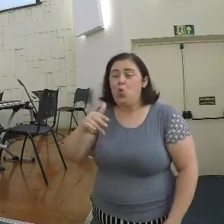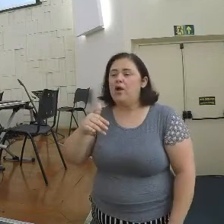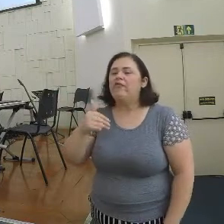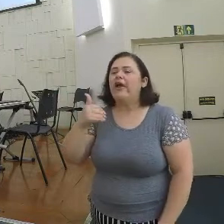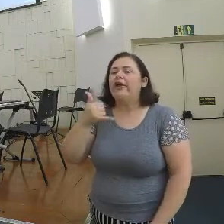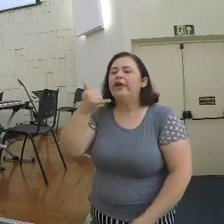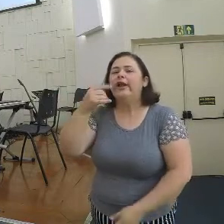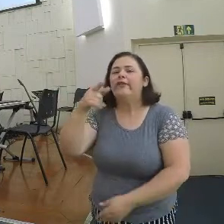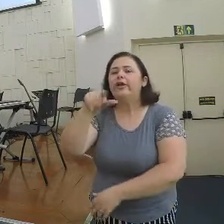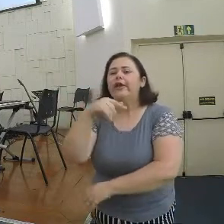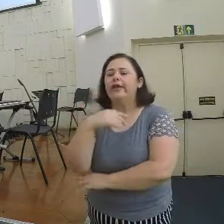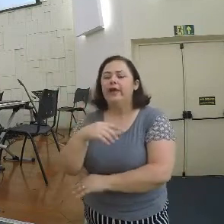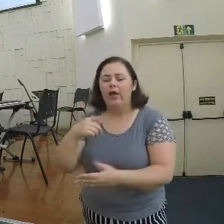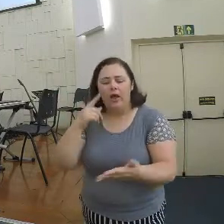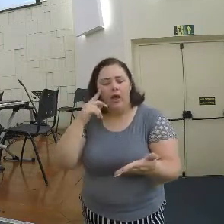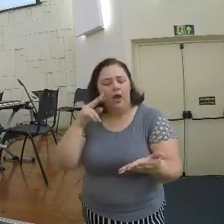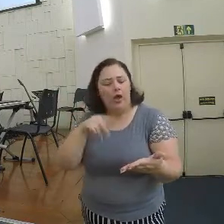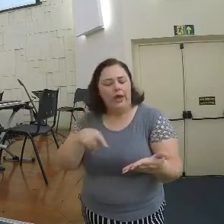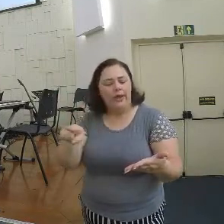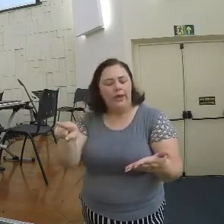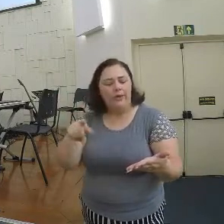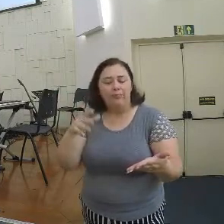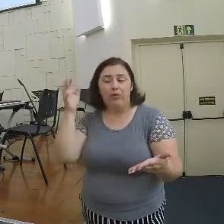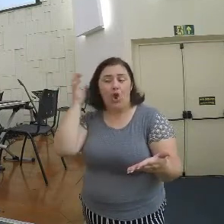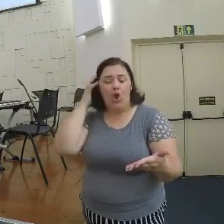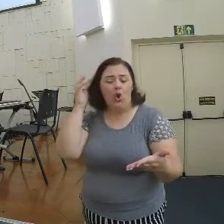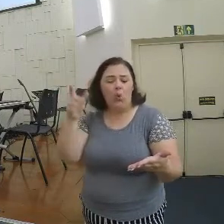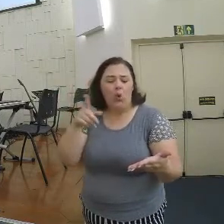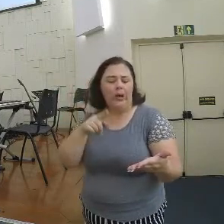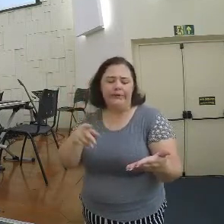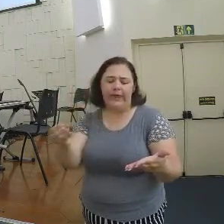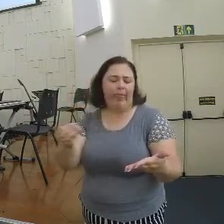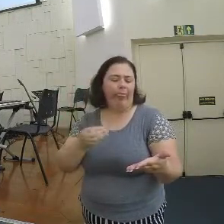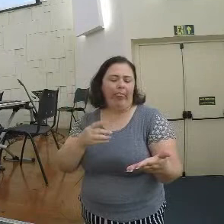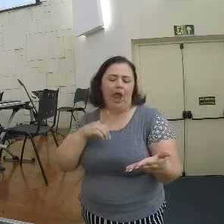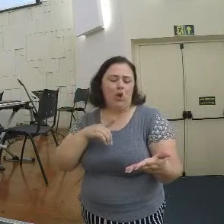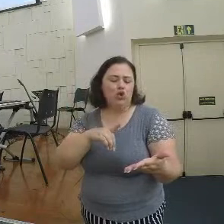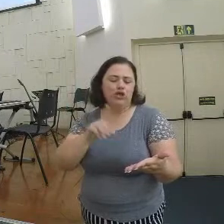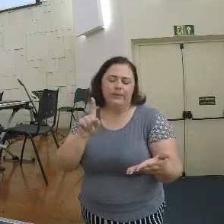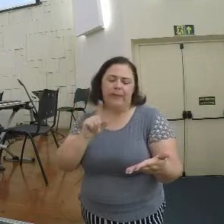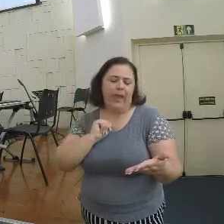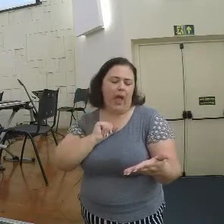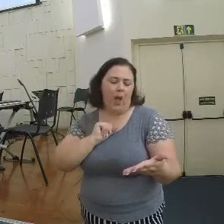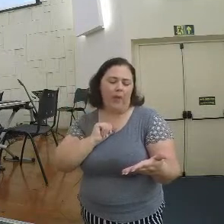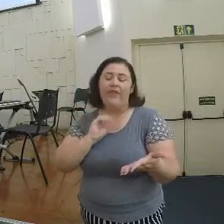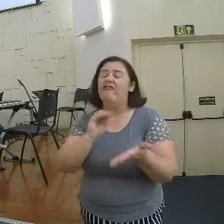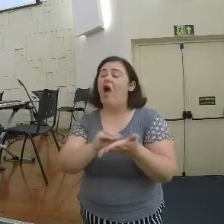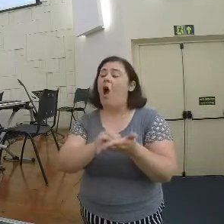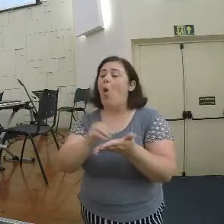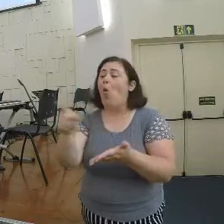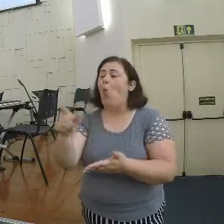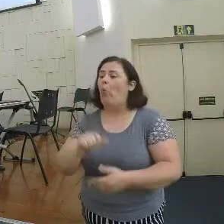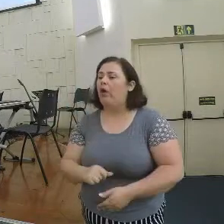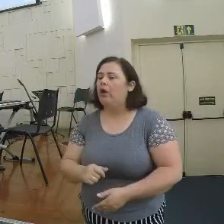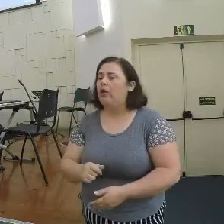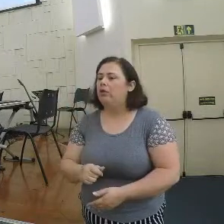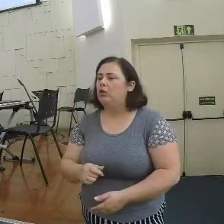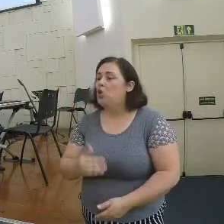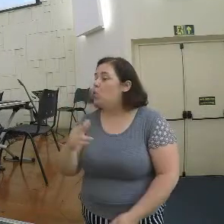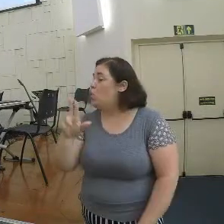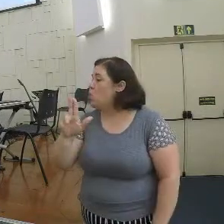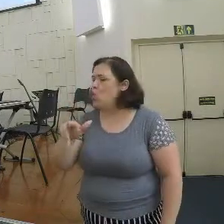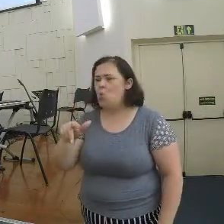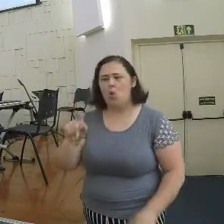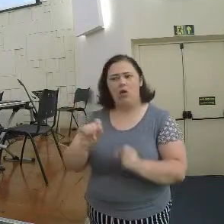nós como igreja entendemos que Deus trabalha no coração dos crentes e tem trabalhado. Deus trabalhará